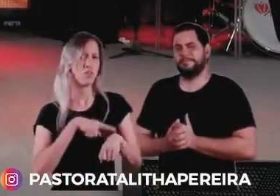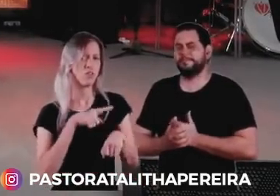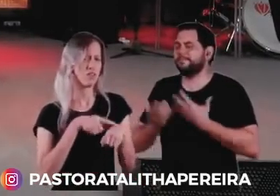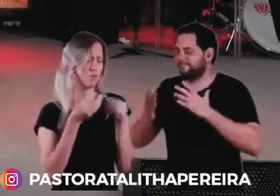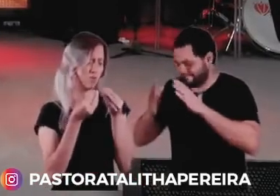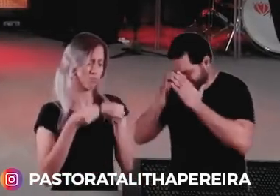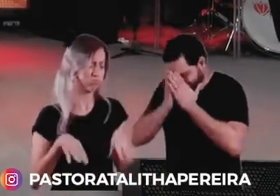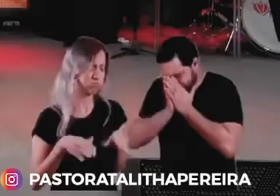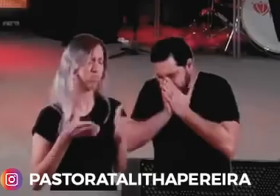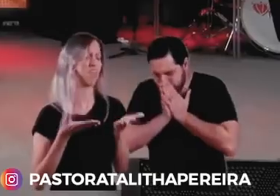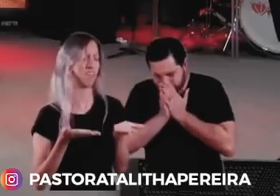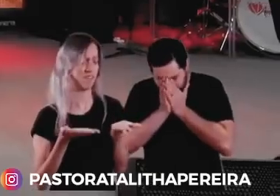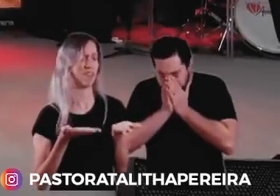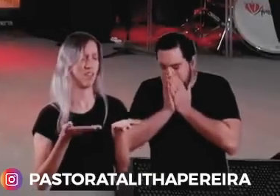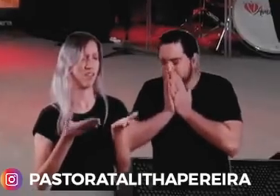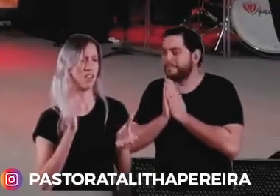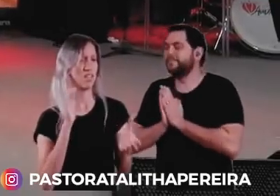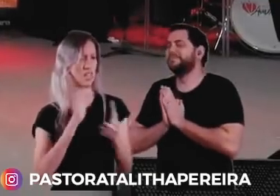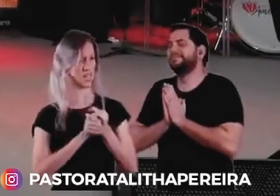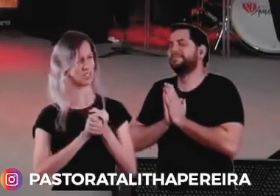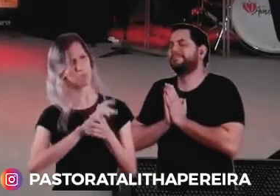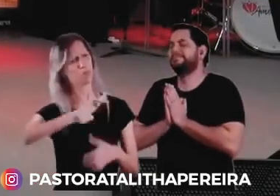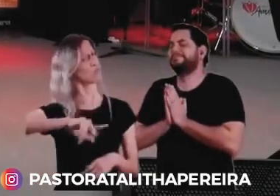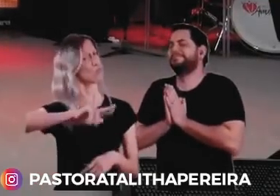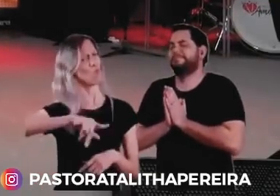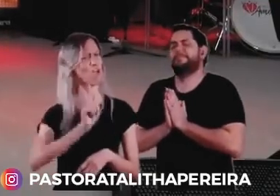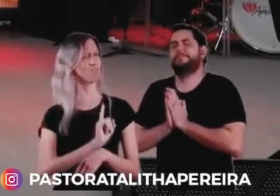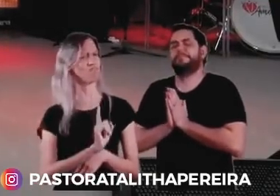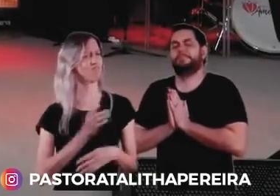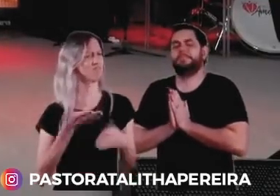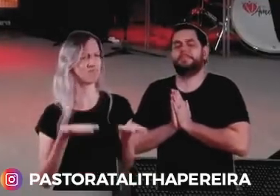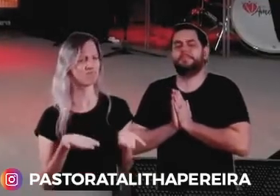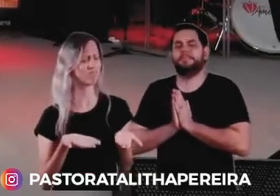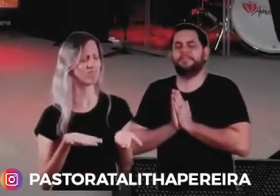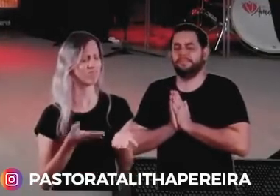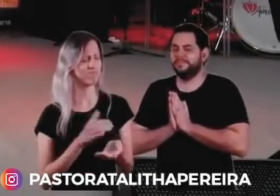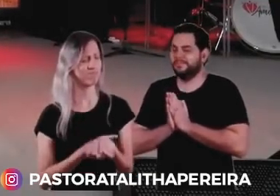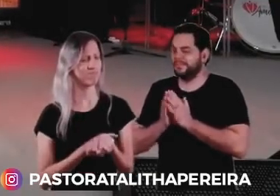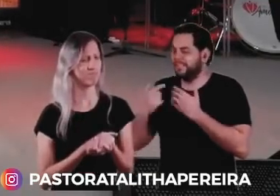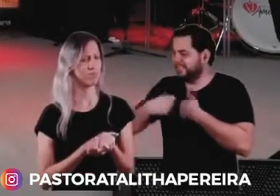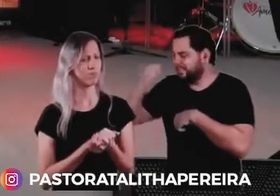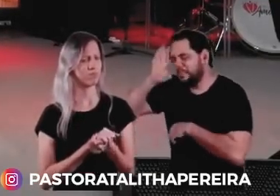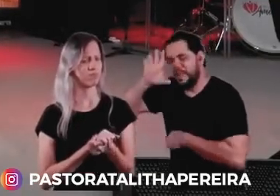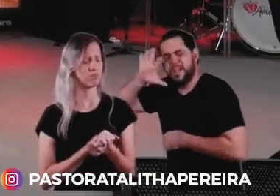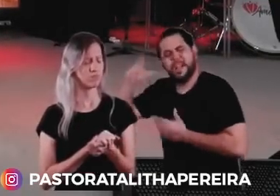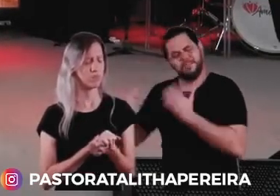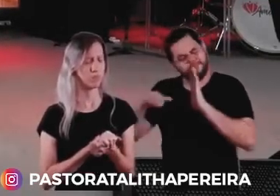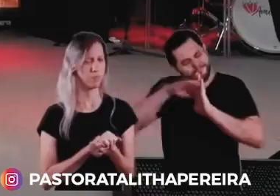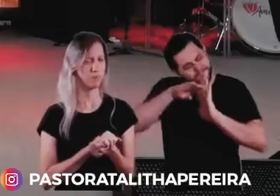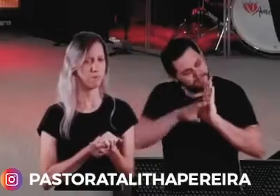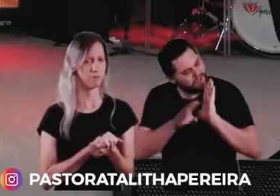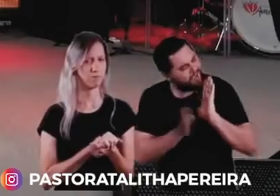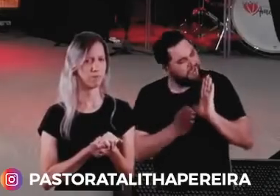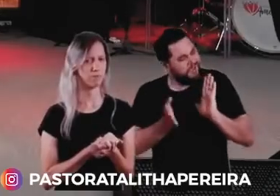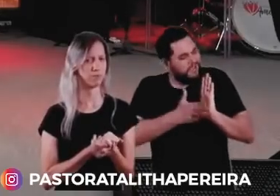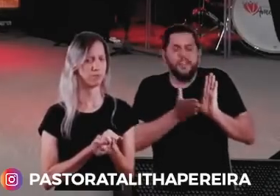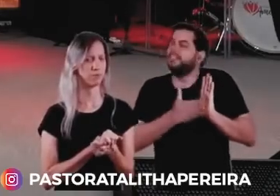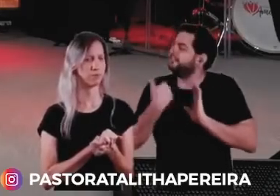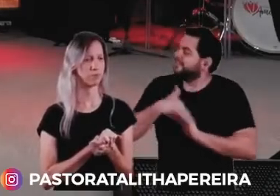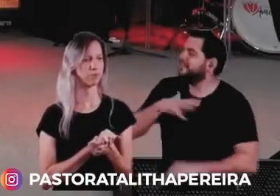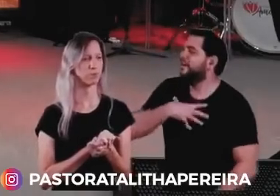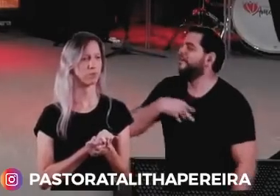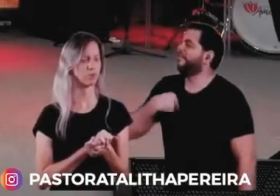Não. Casamento não é isso. Tantos casamento. Planos, tantos projetos. Os nossos